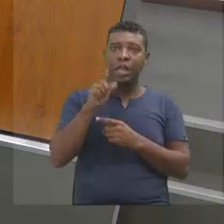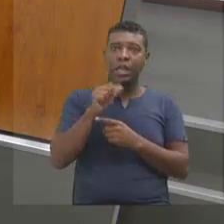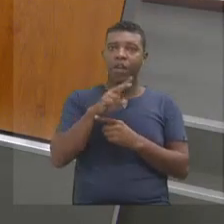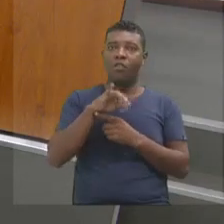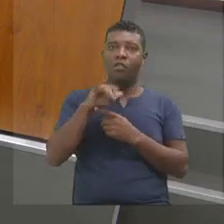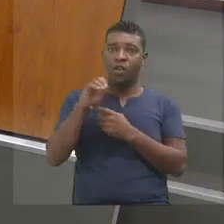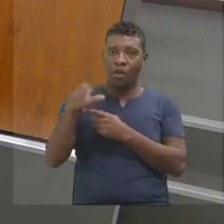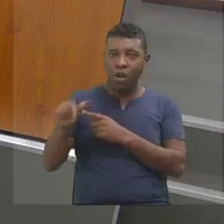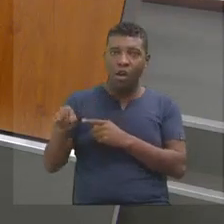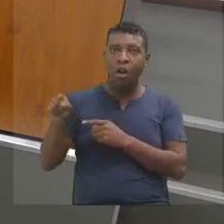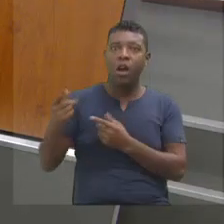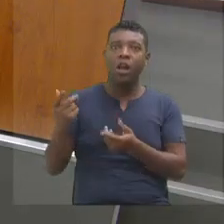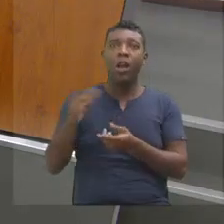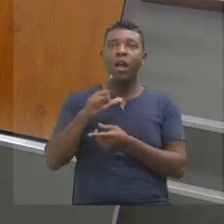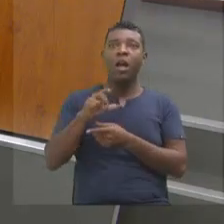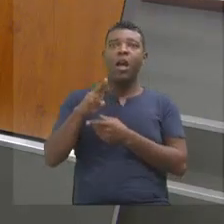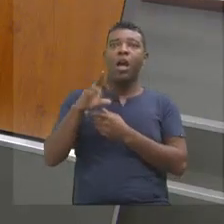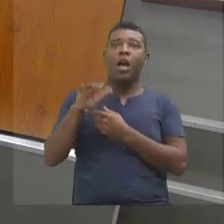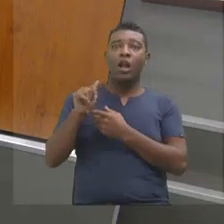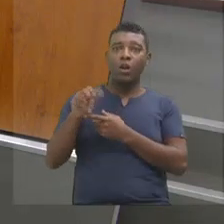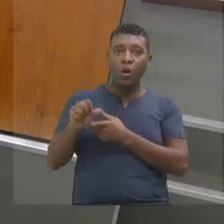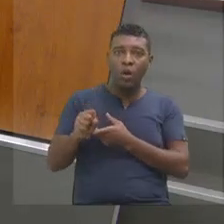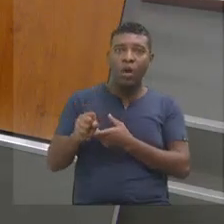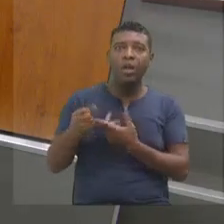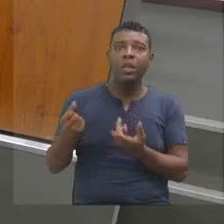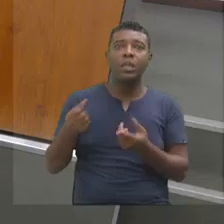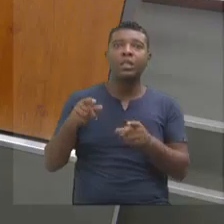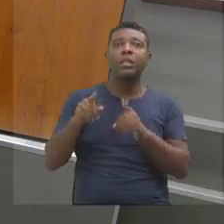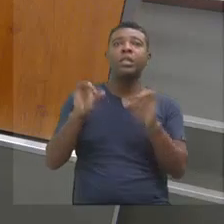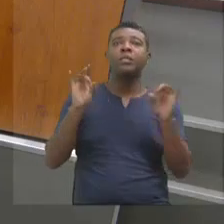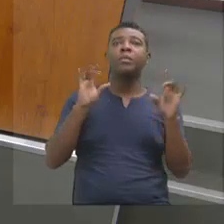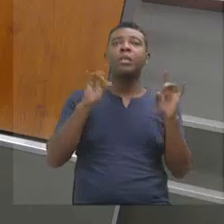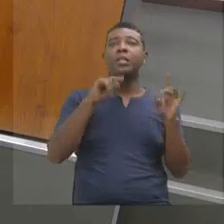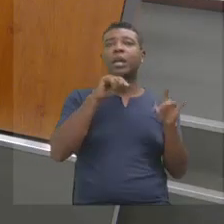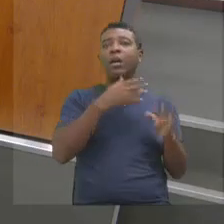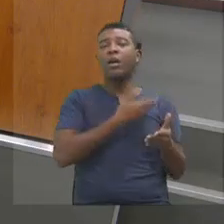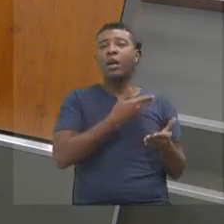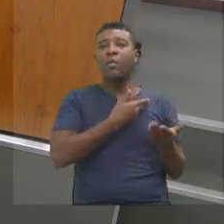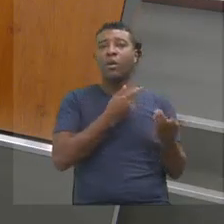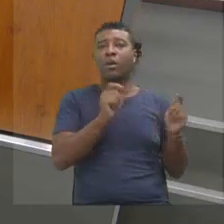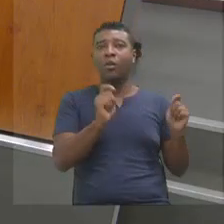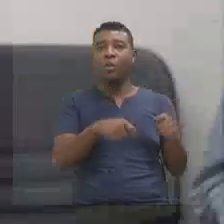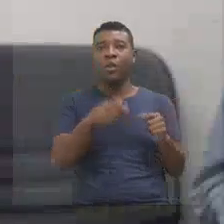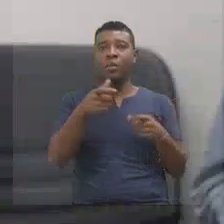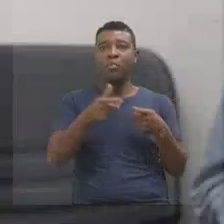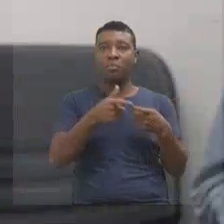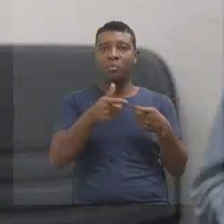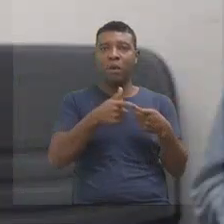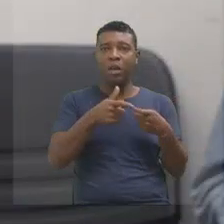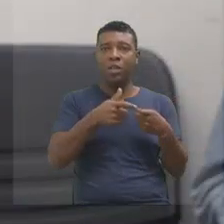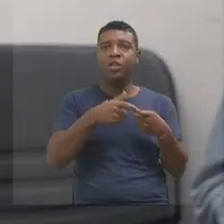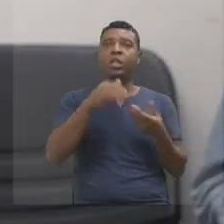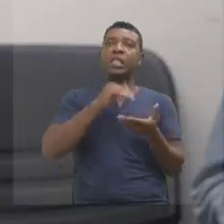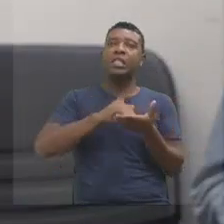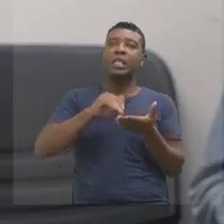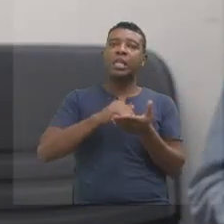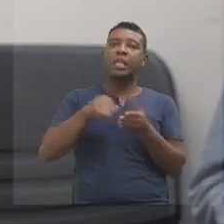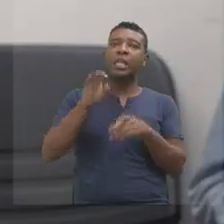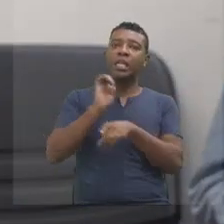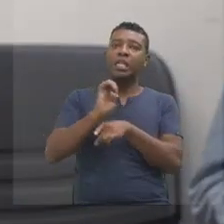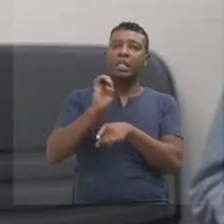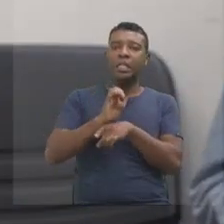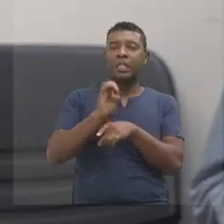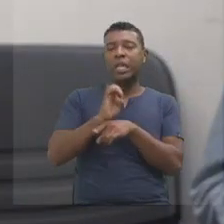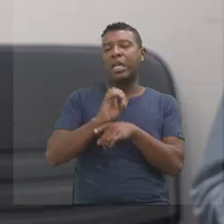Lamar e em especial o meu amigo esse competente médico e secretário de estado de saúde